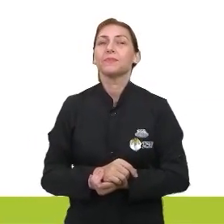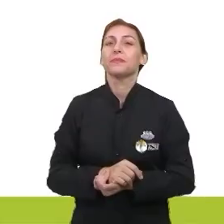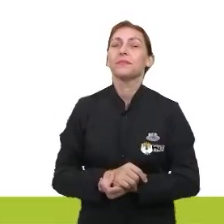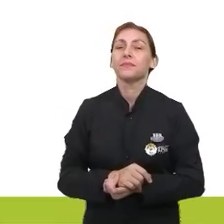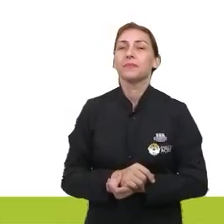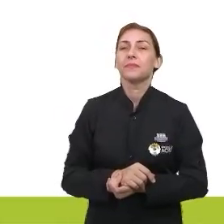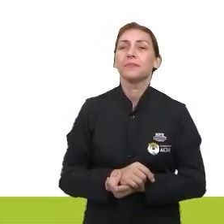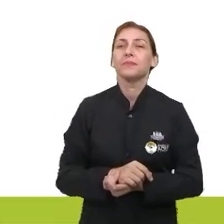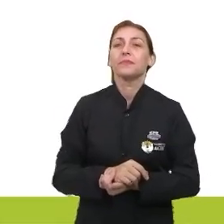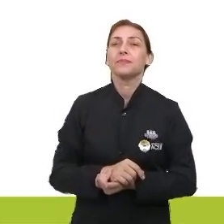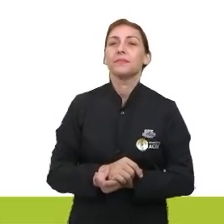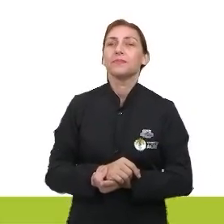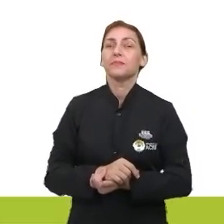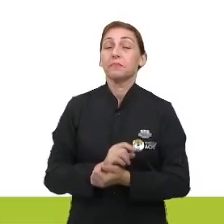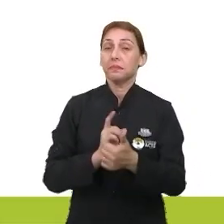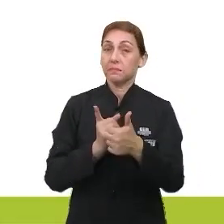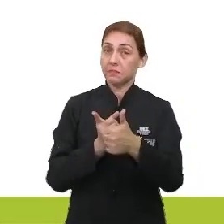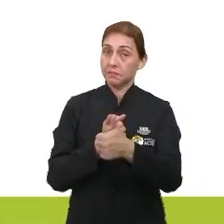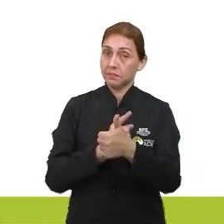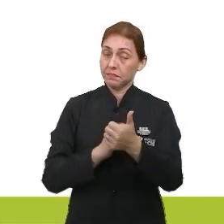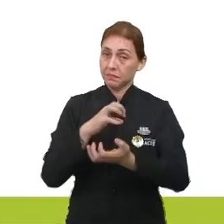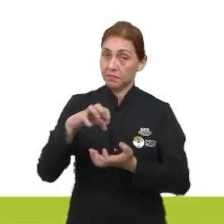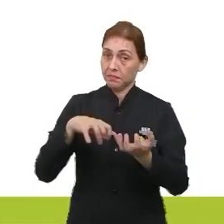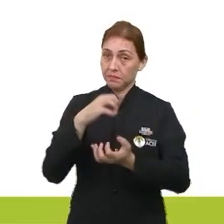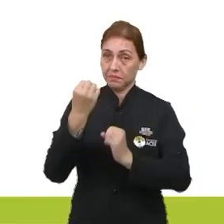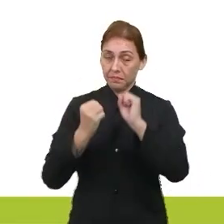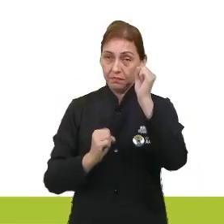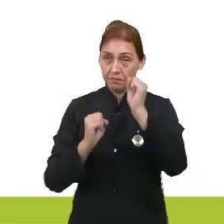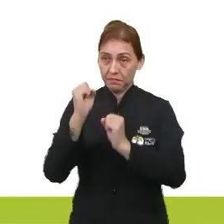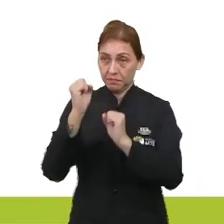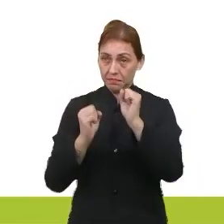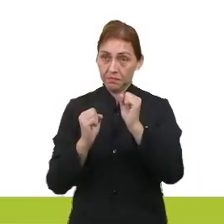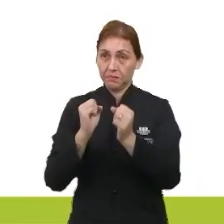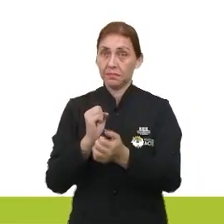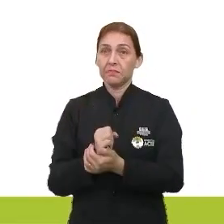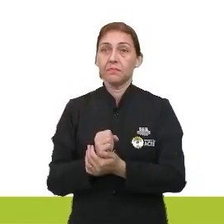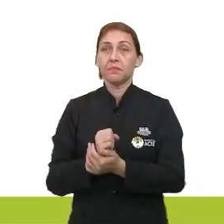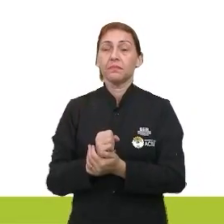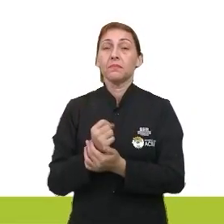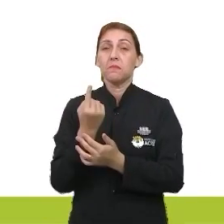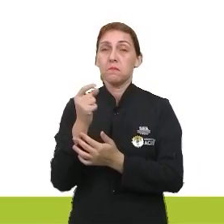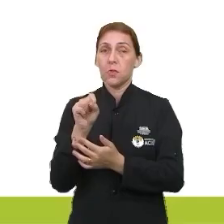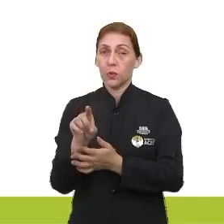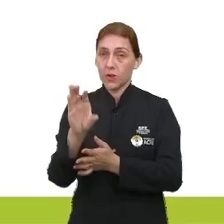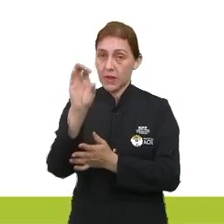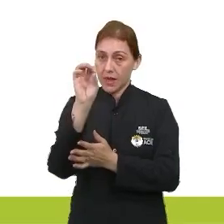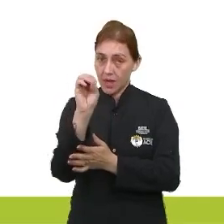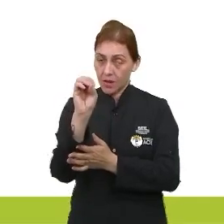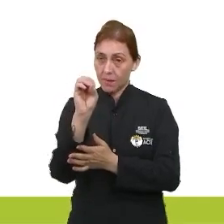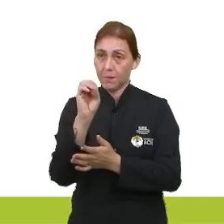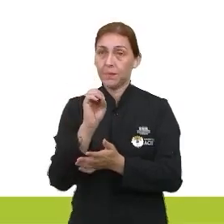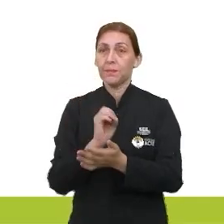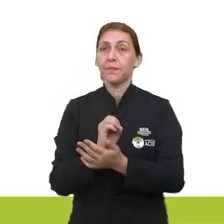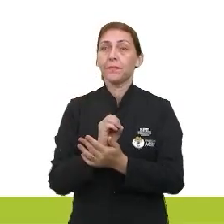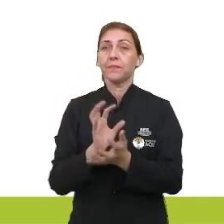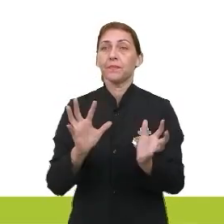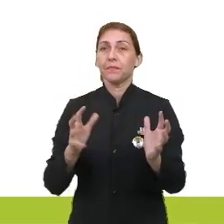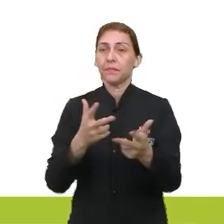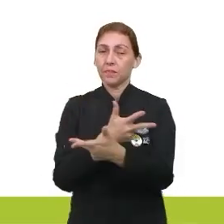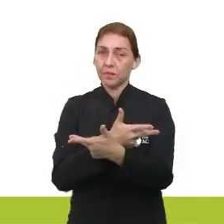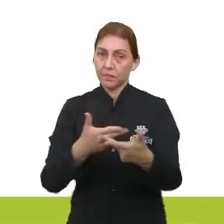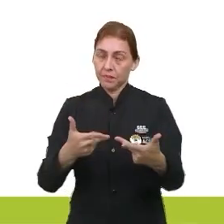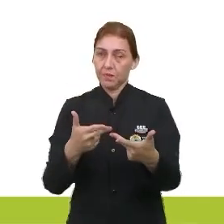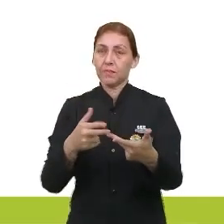isso. A primeira revolução industrial, que é chamada de indústria 1.0, da mecanização,